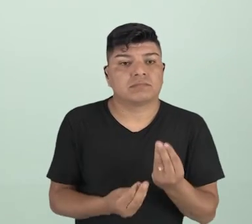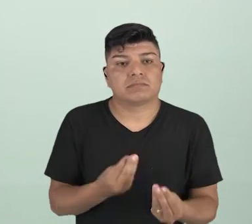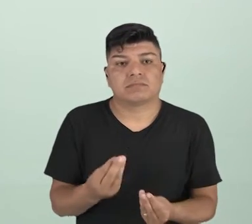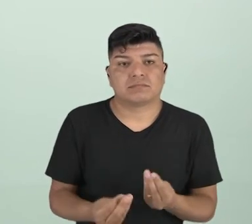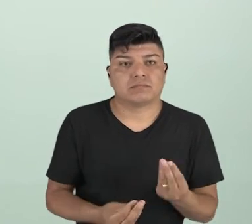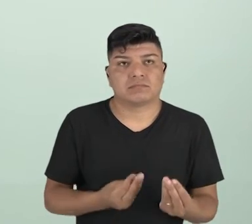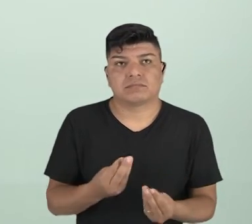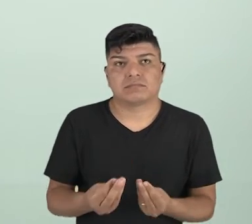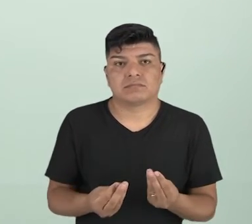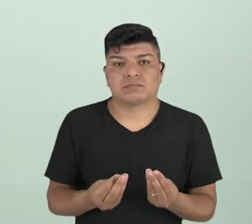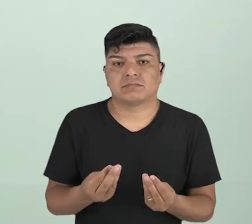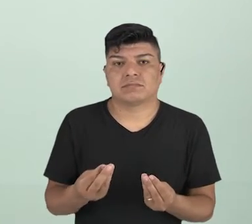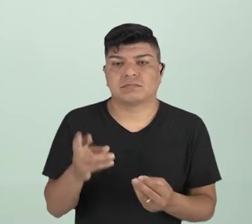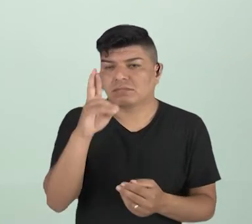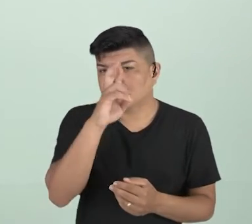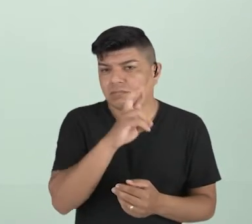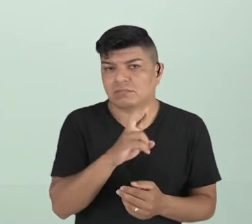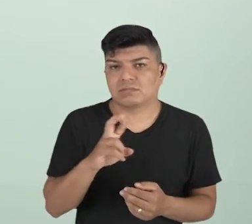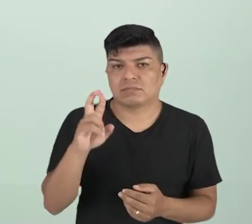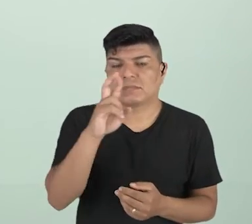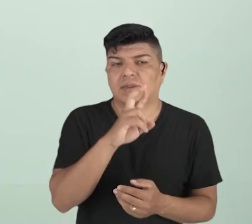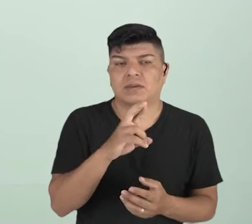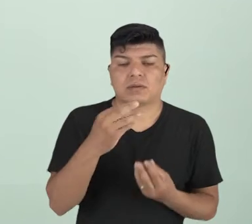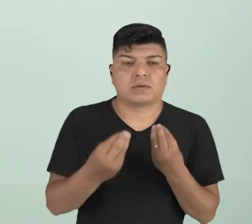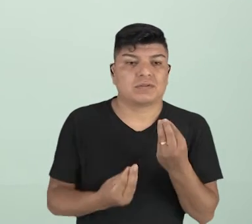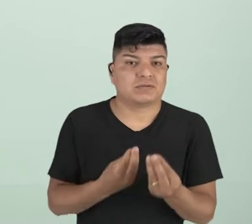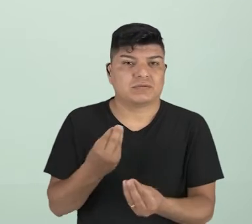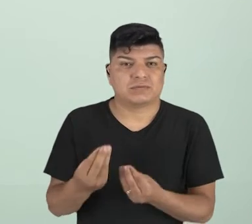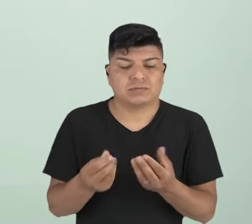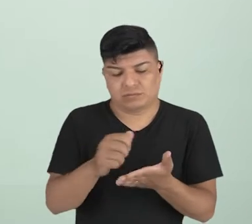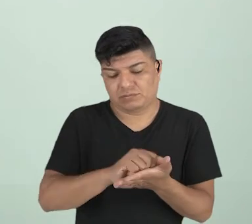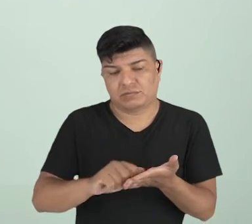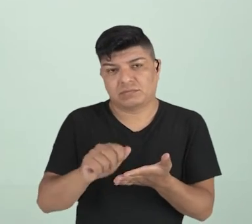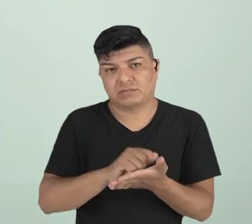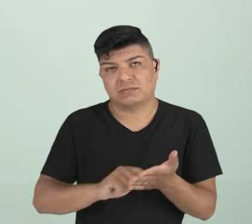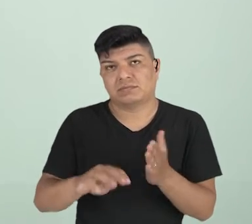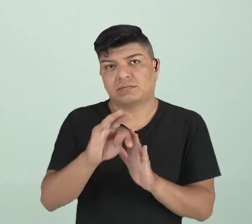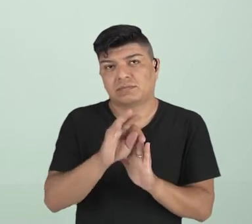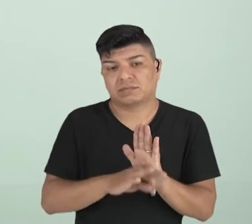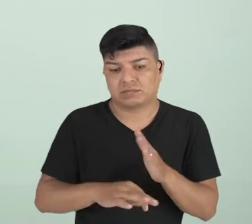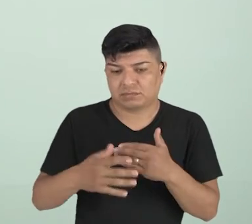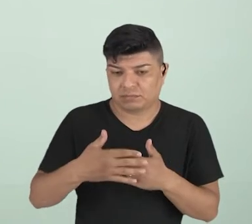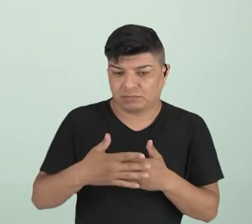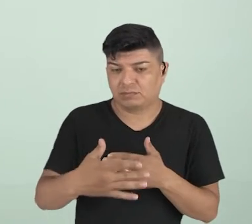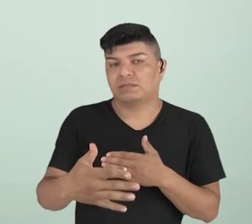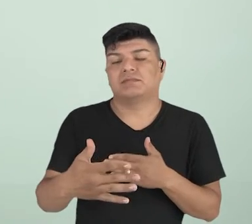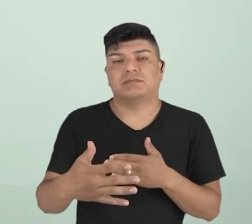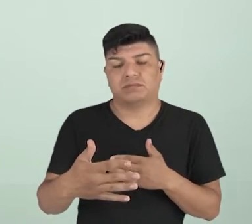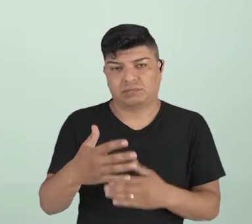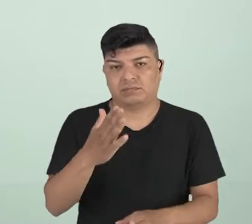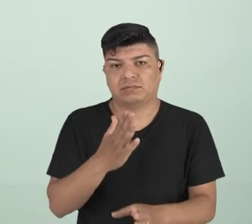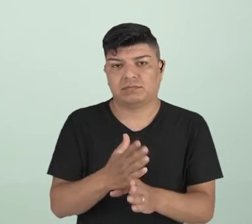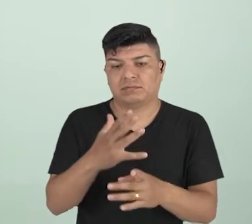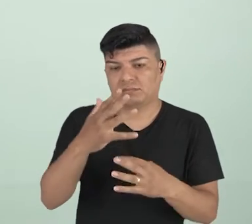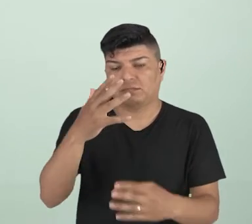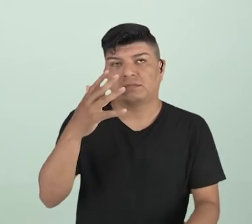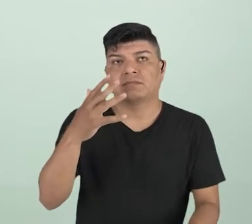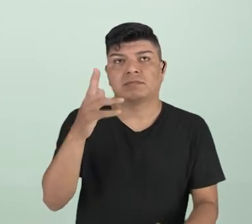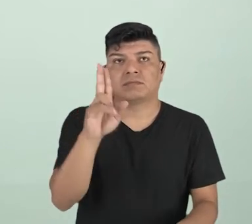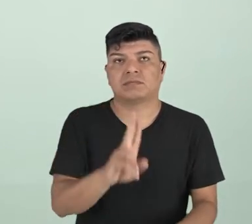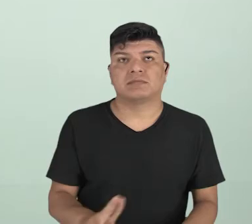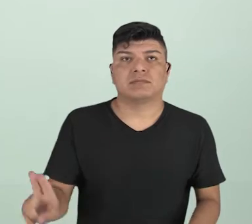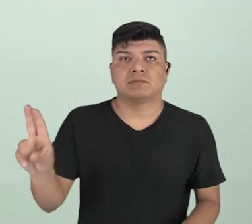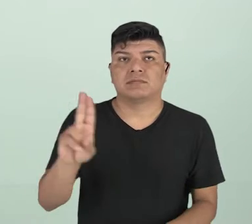poderia verificar isso? Como ela poderia embasar para escrever esse texto? A partir dos dados estatísticos. Então, ela utilizou